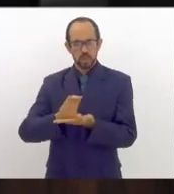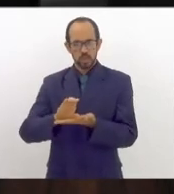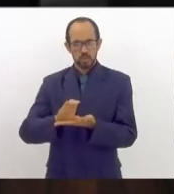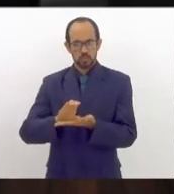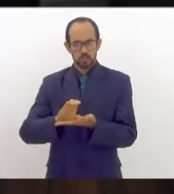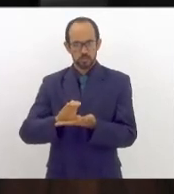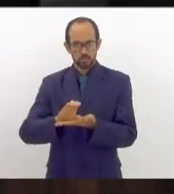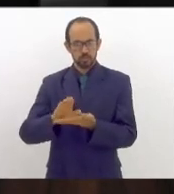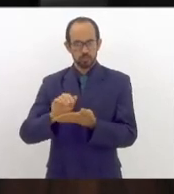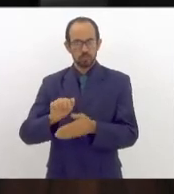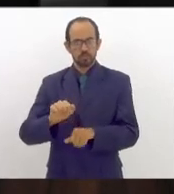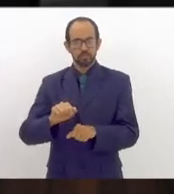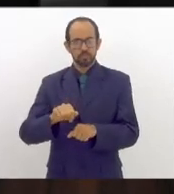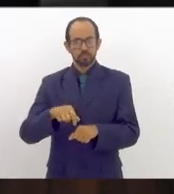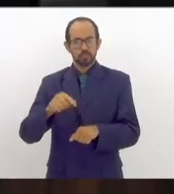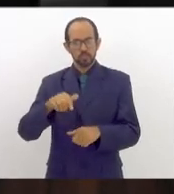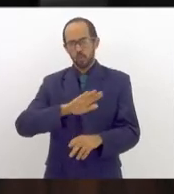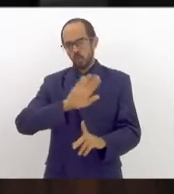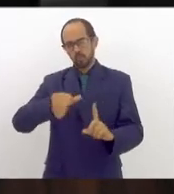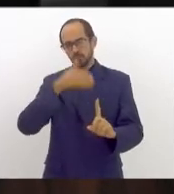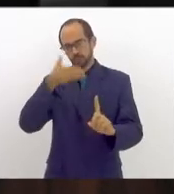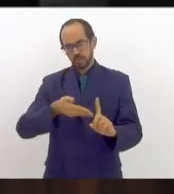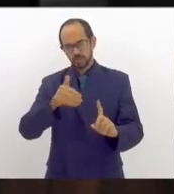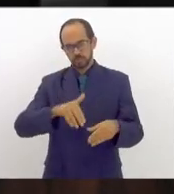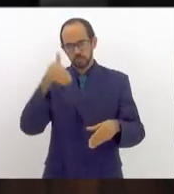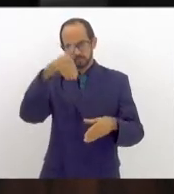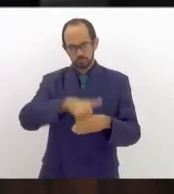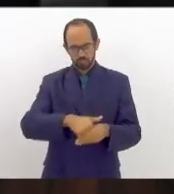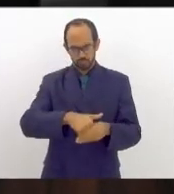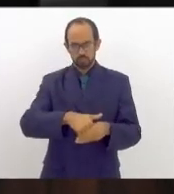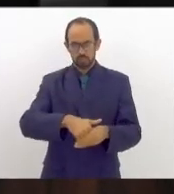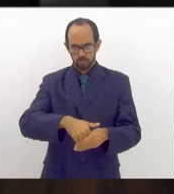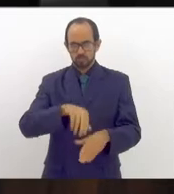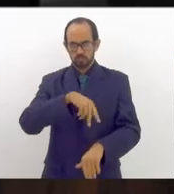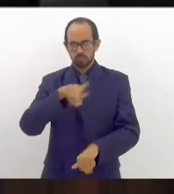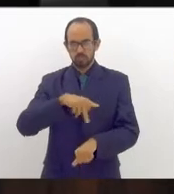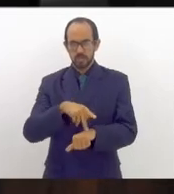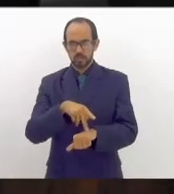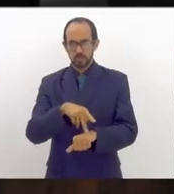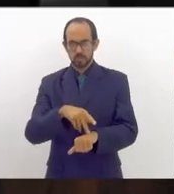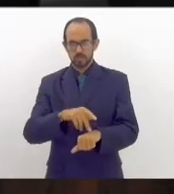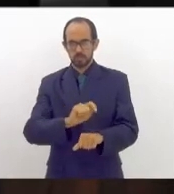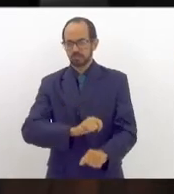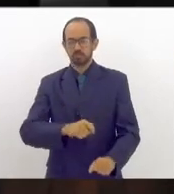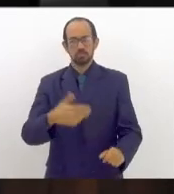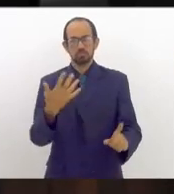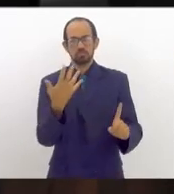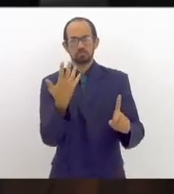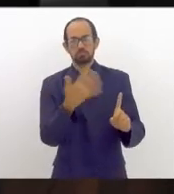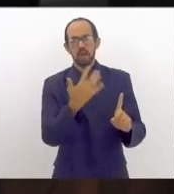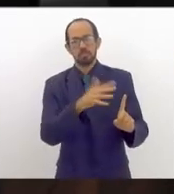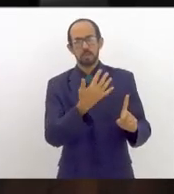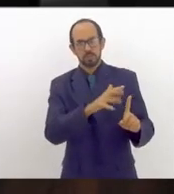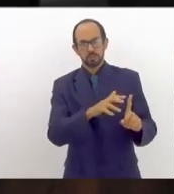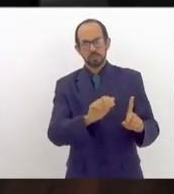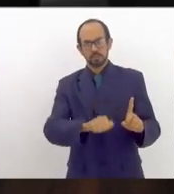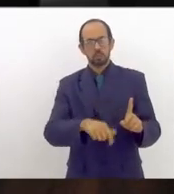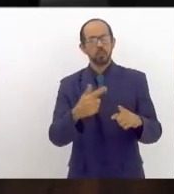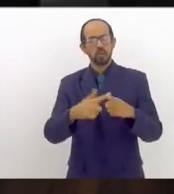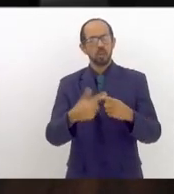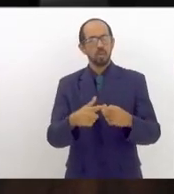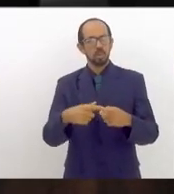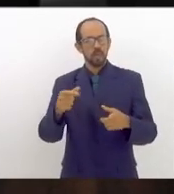reiterando a confiança do sistema Eleitoral do país um posicionamento elogiavel que esteve em Total sintonia